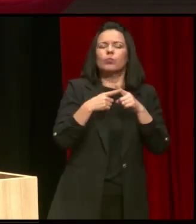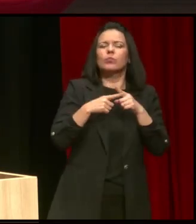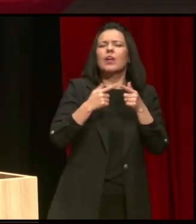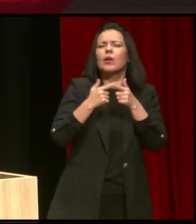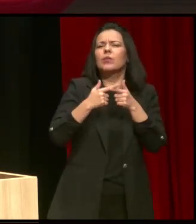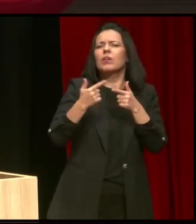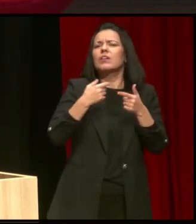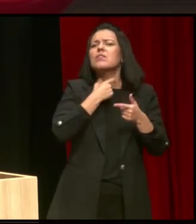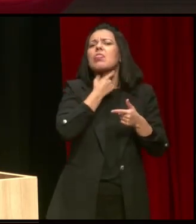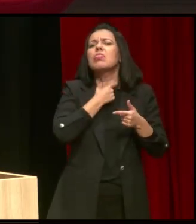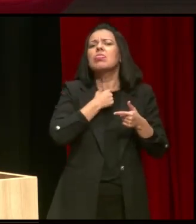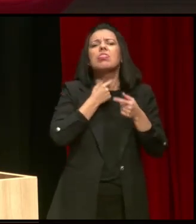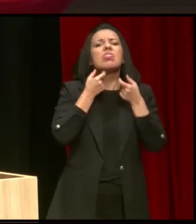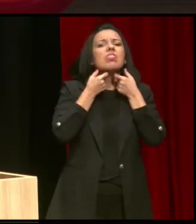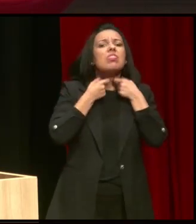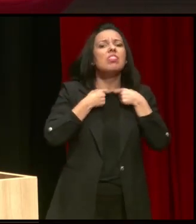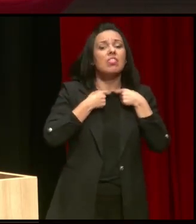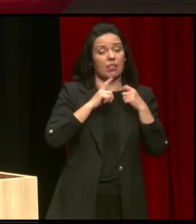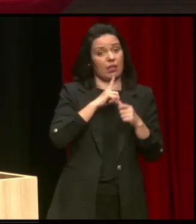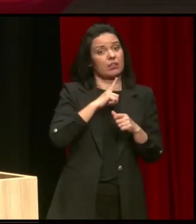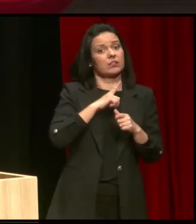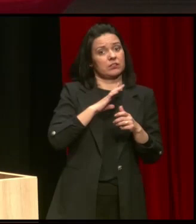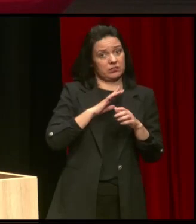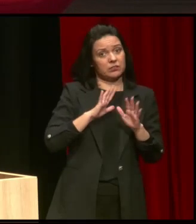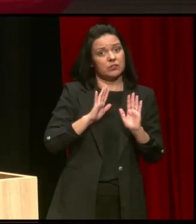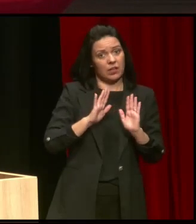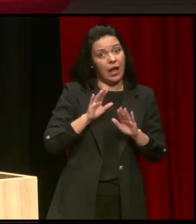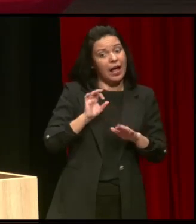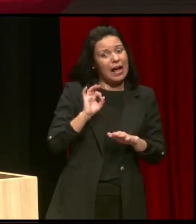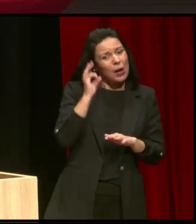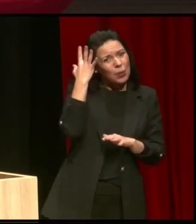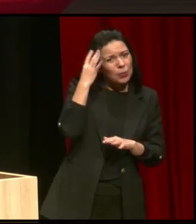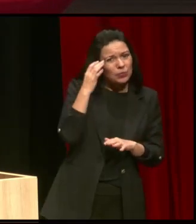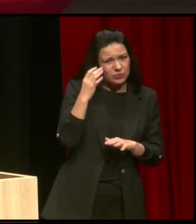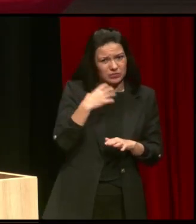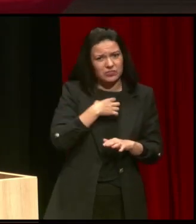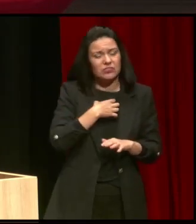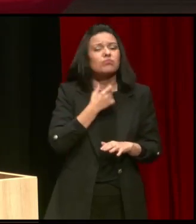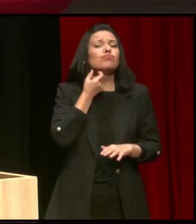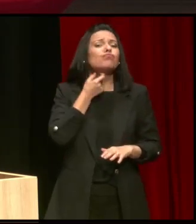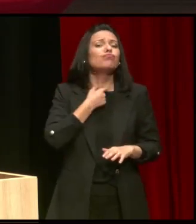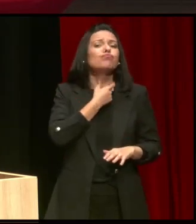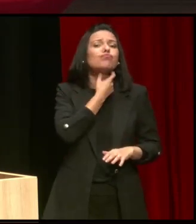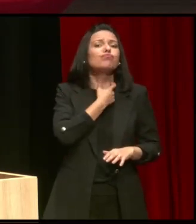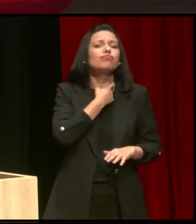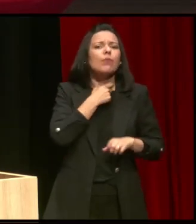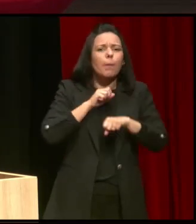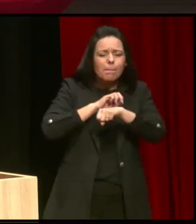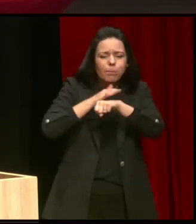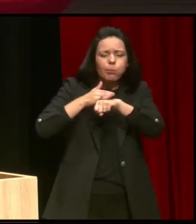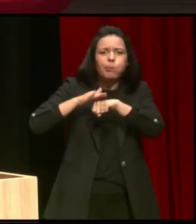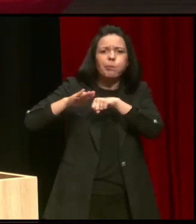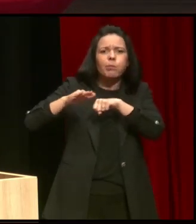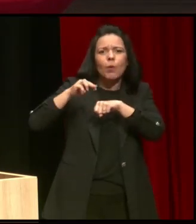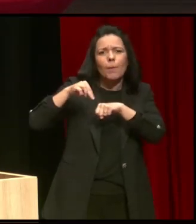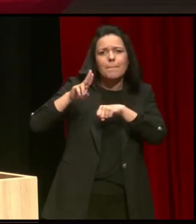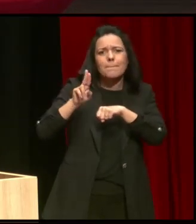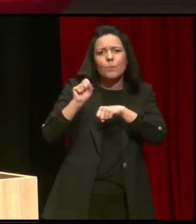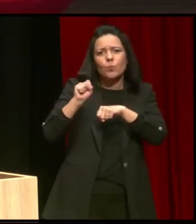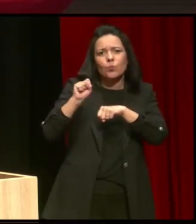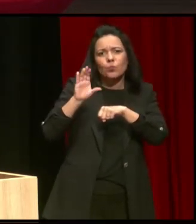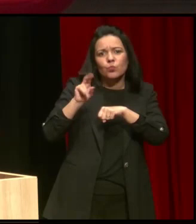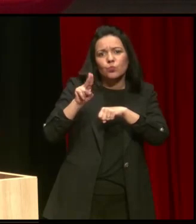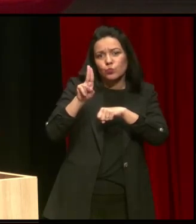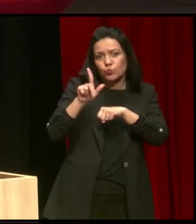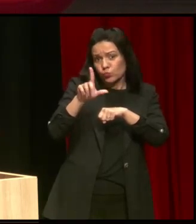vocais e a coisa desse tipo. Por quê, gente? Você sabe que a corda vocal é que nem um músculo. Se você não usa, você atrofia e perde. Então